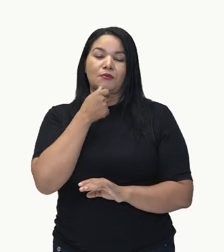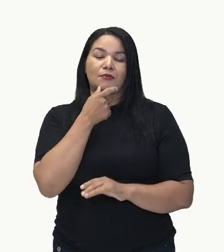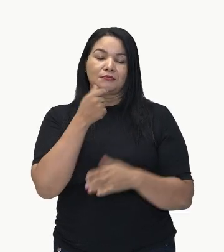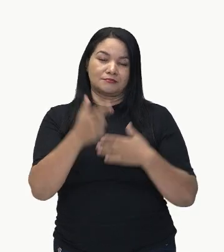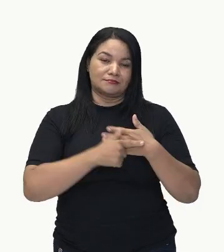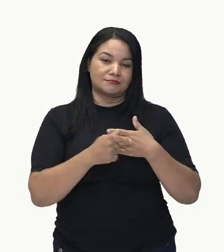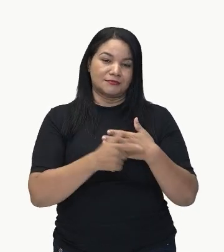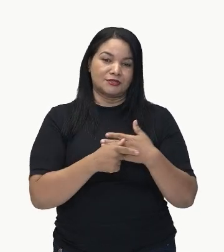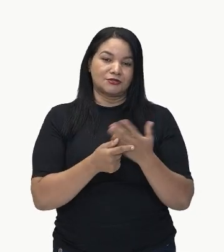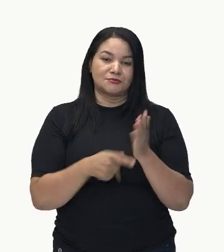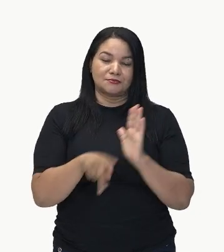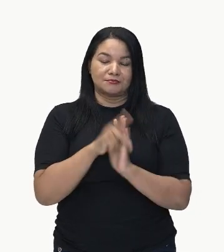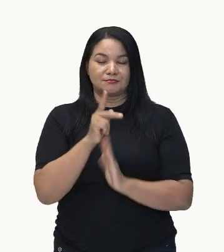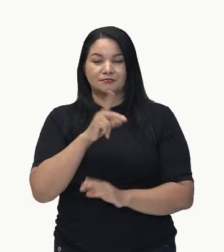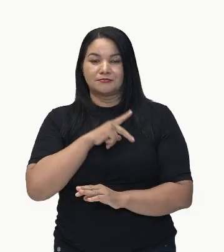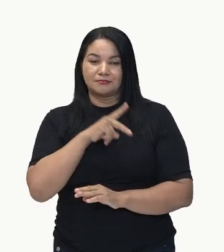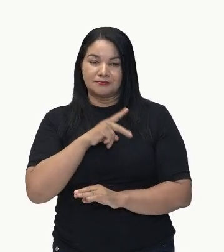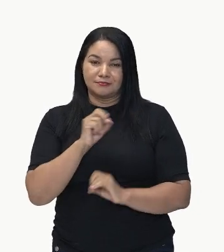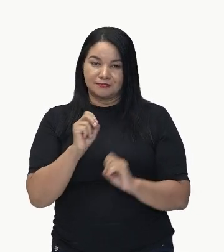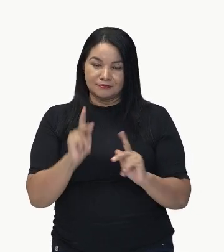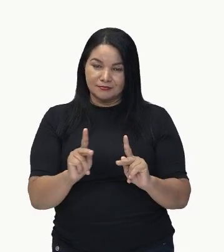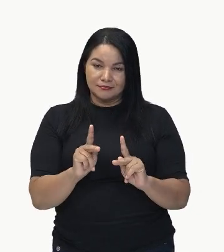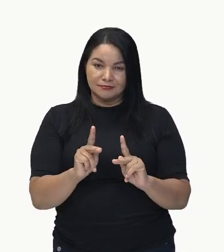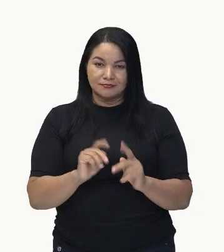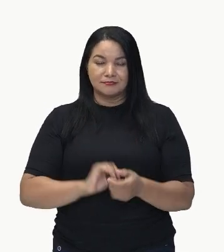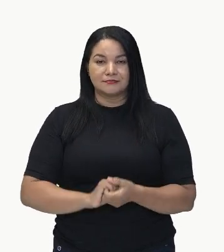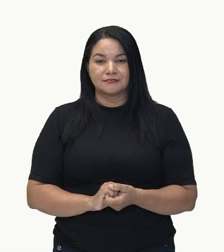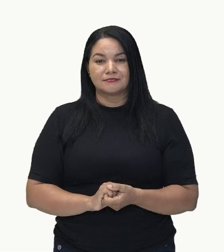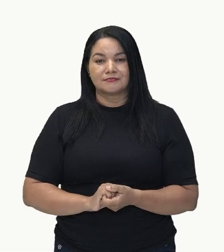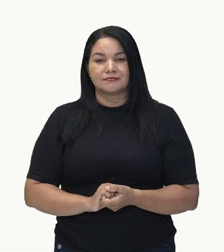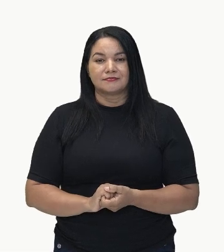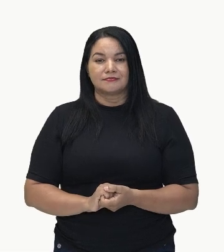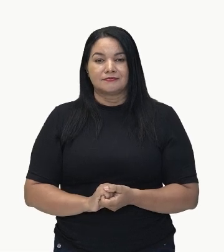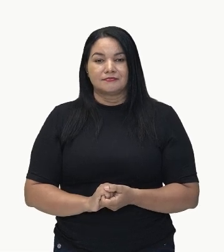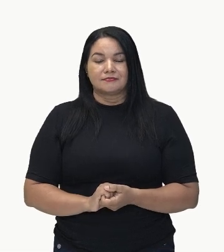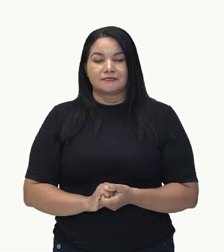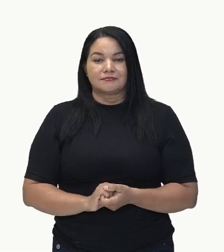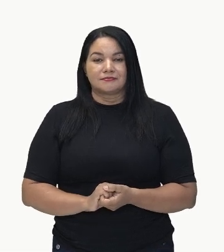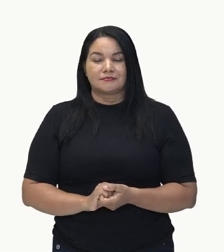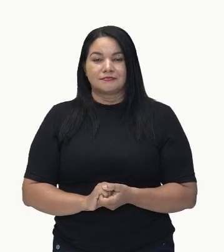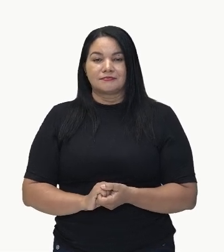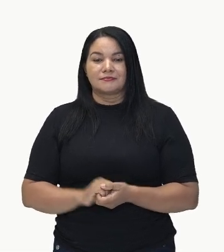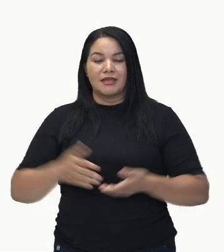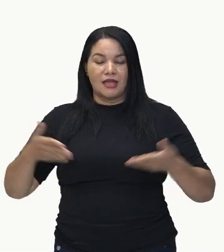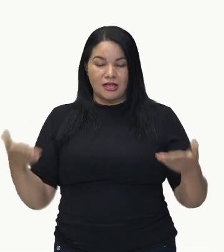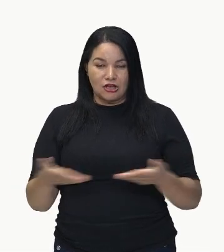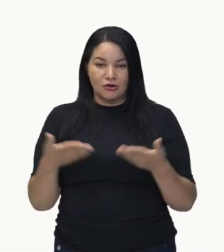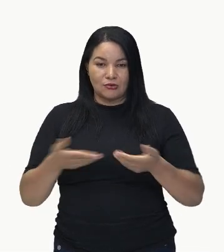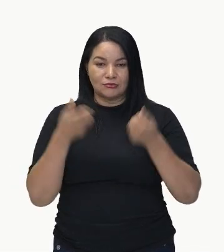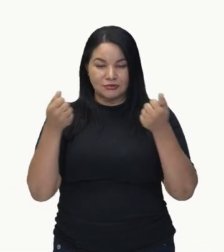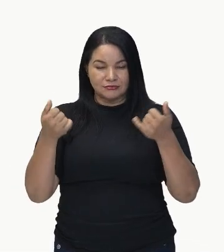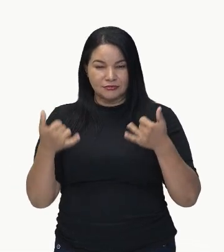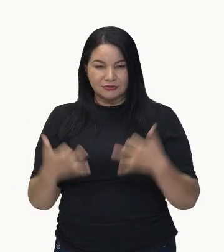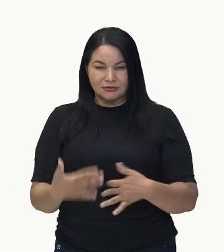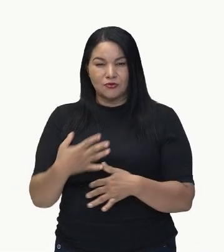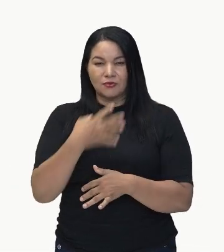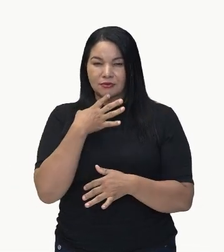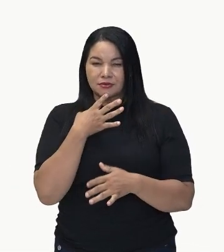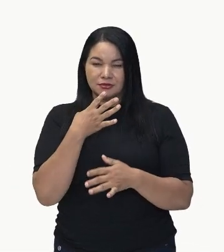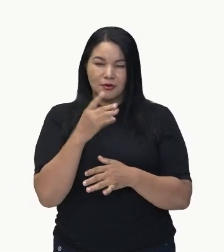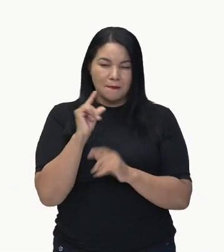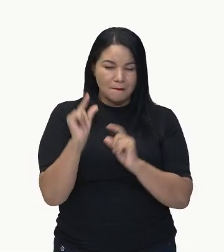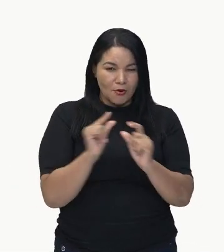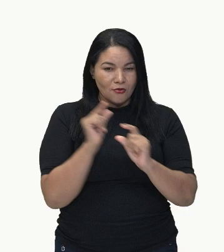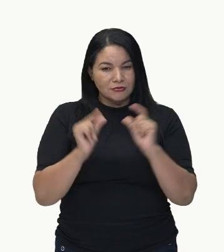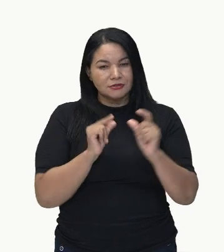lírico ortônimo, ok? E aí, pessoal, agora que a gente conheceu um pouco dessa dimensão